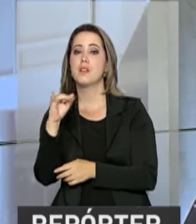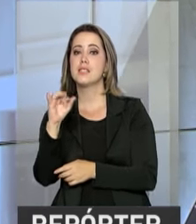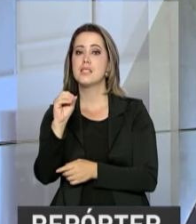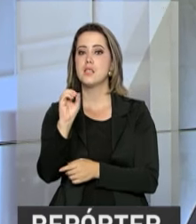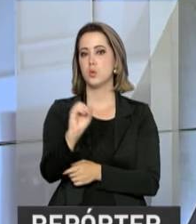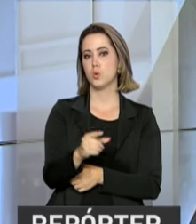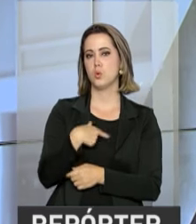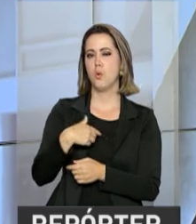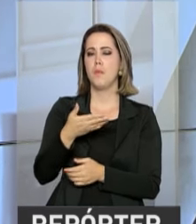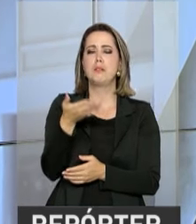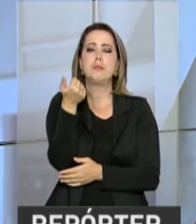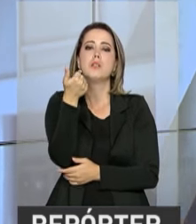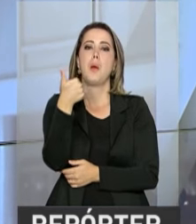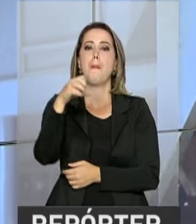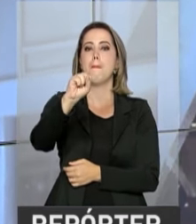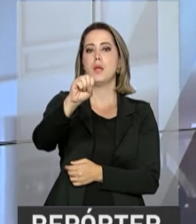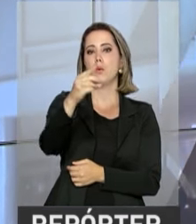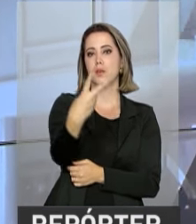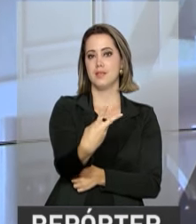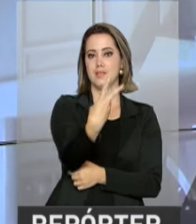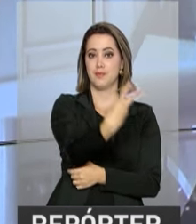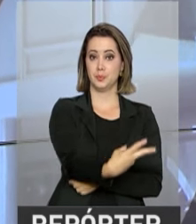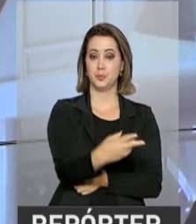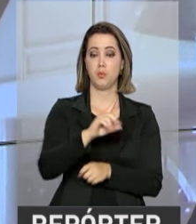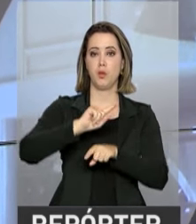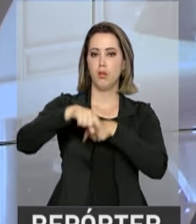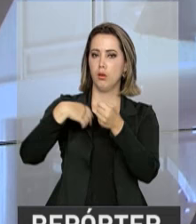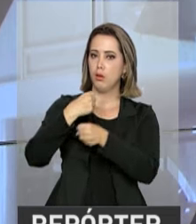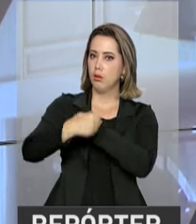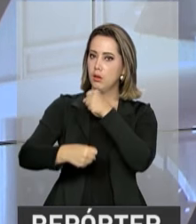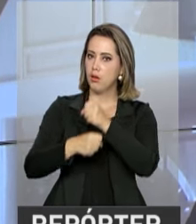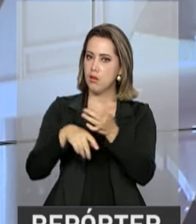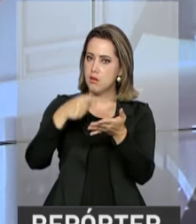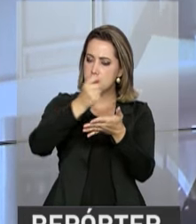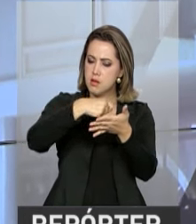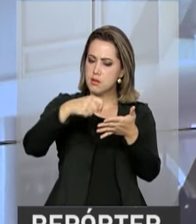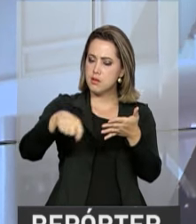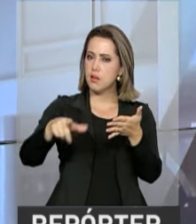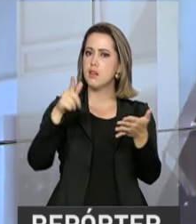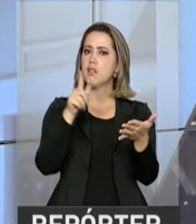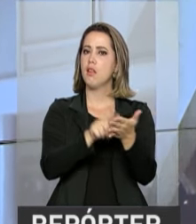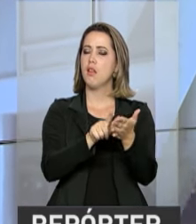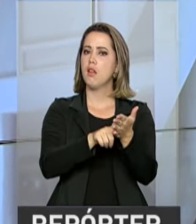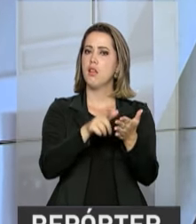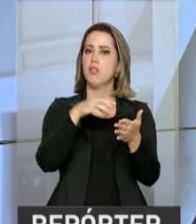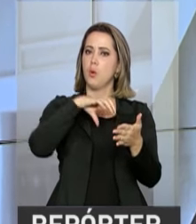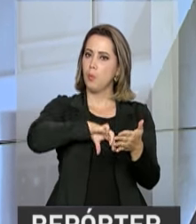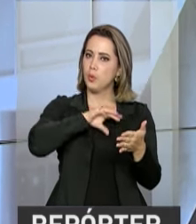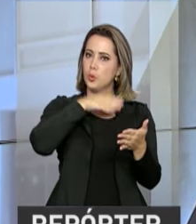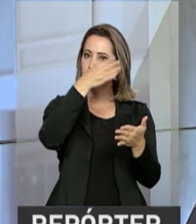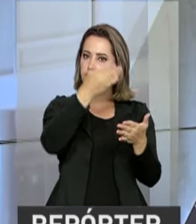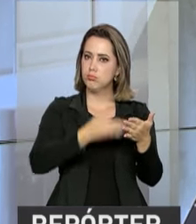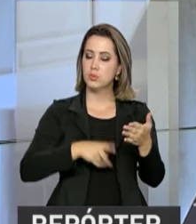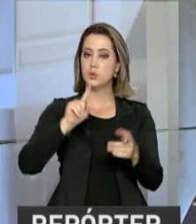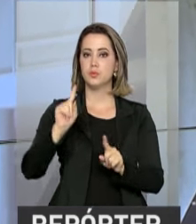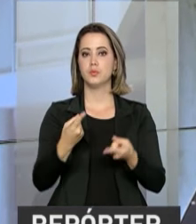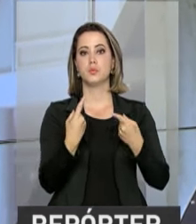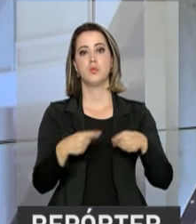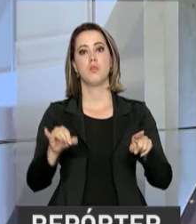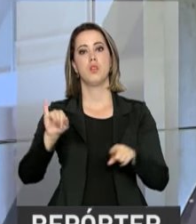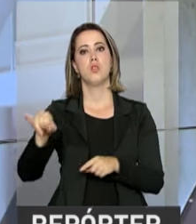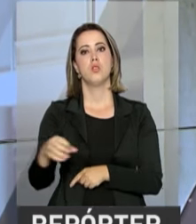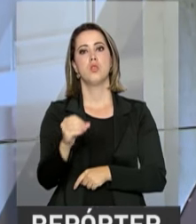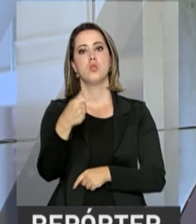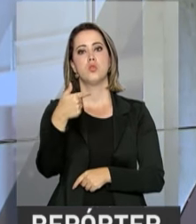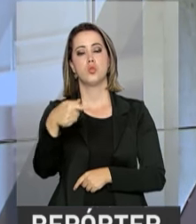em 1822 anos depois foi escrita a letra do hino em 1909 por joaquim osório